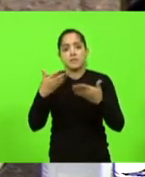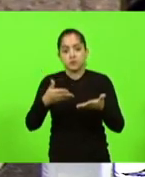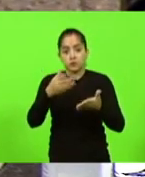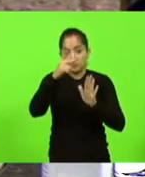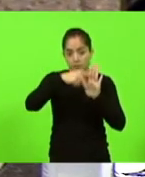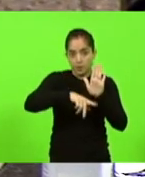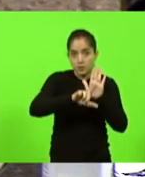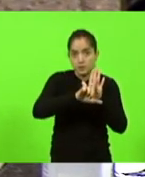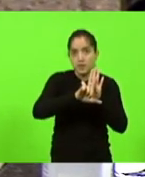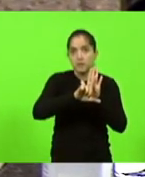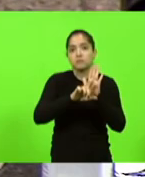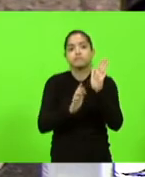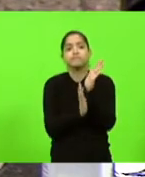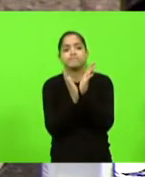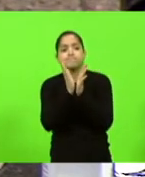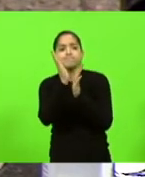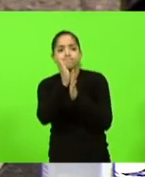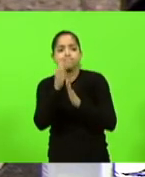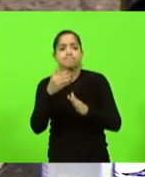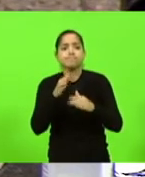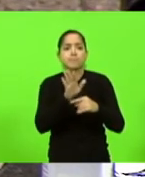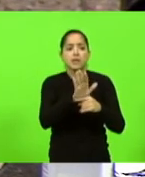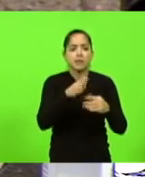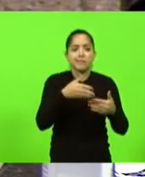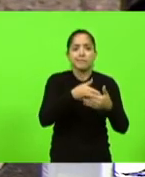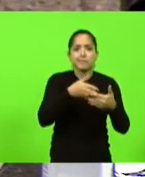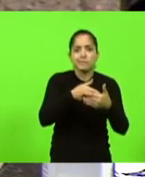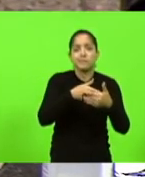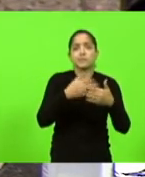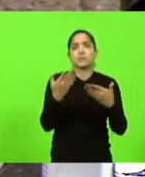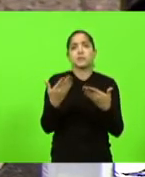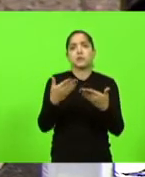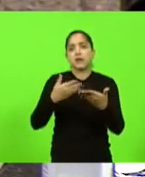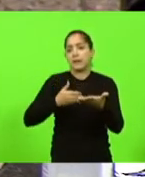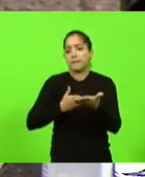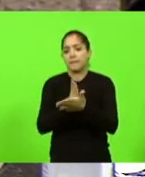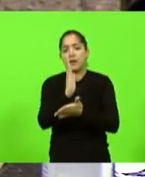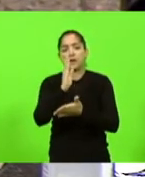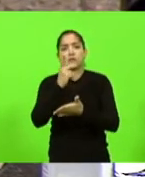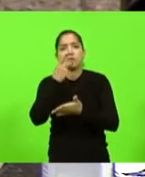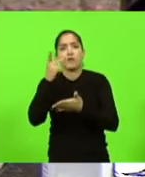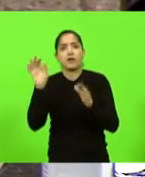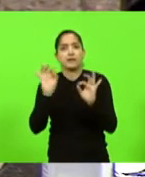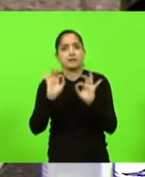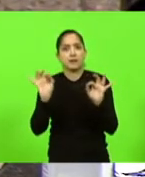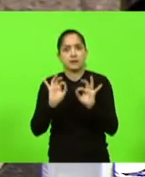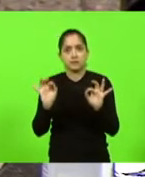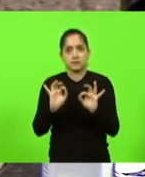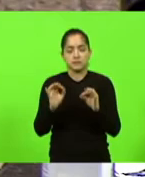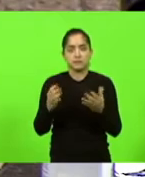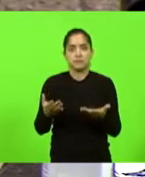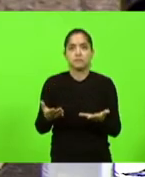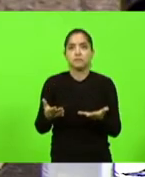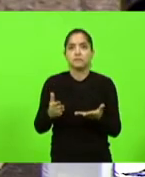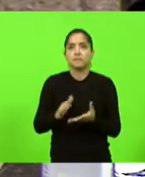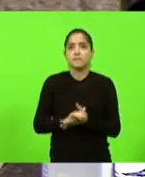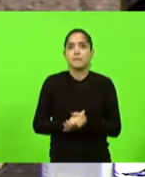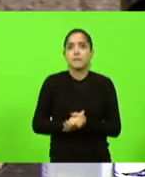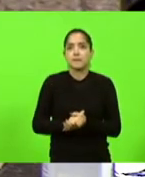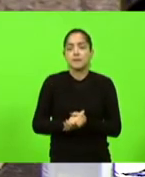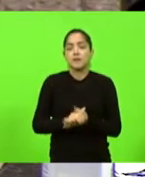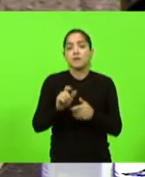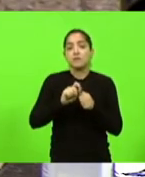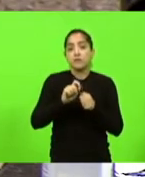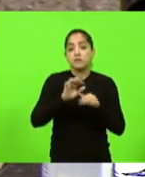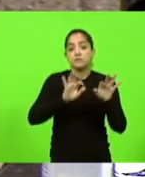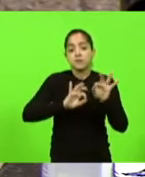estão burocratizando empresas privadas, aí passa que é uma manteiga. Ninguém fala nada em desburocratização. Fiz aqui projetos